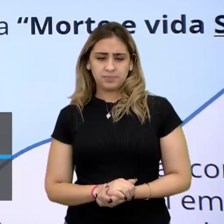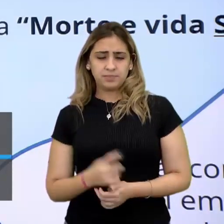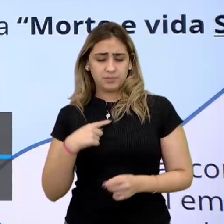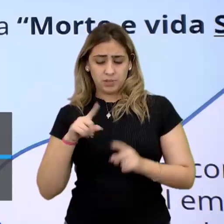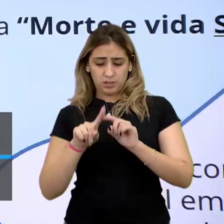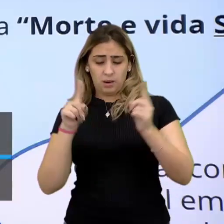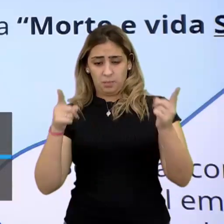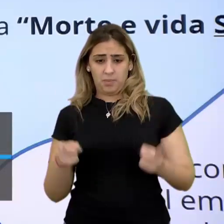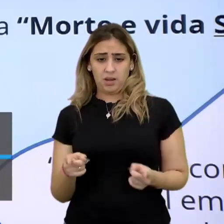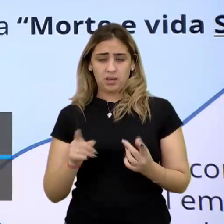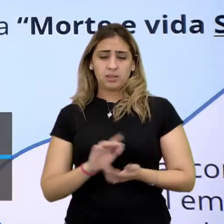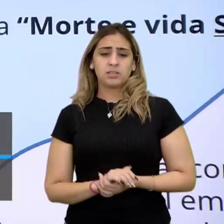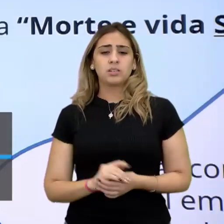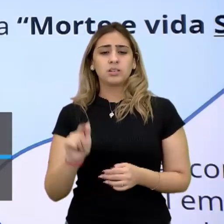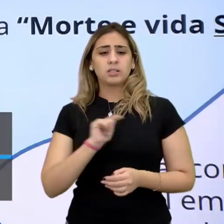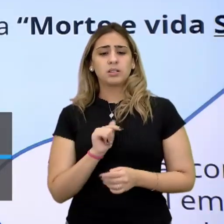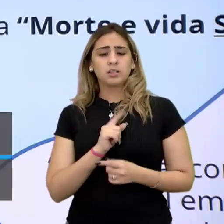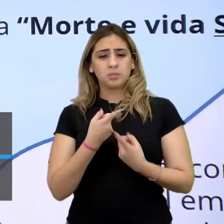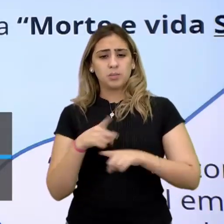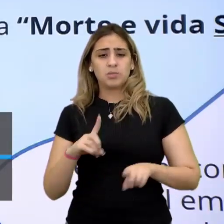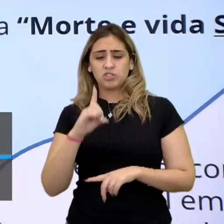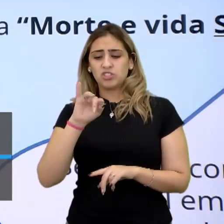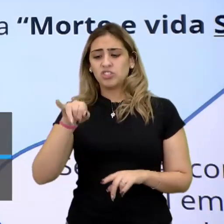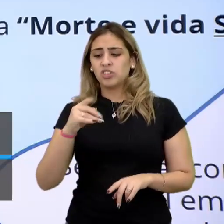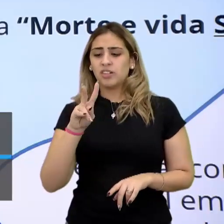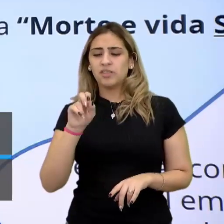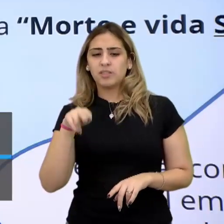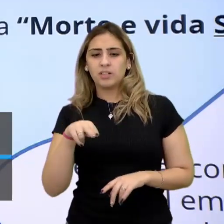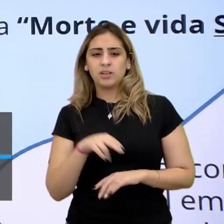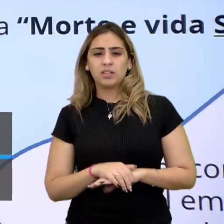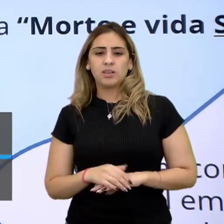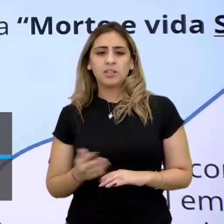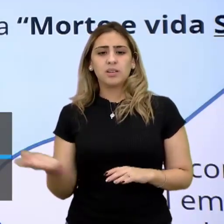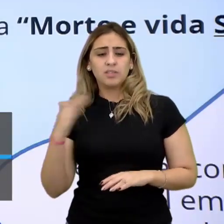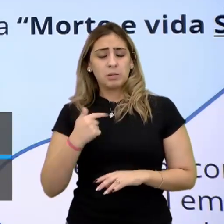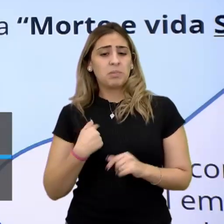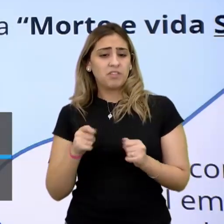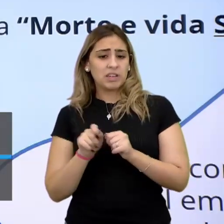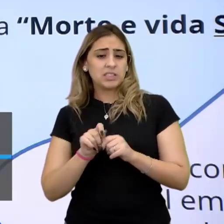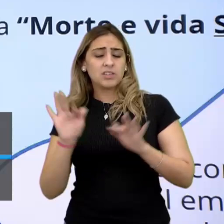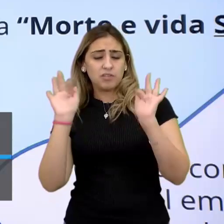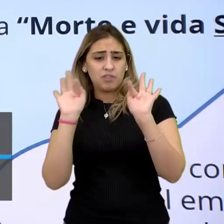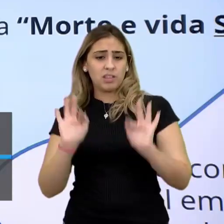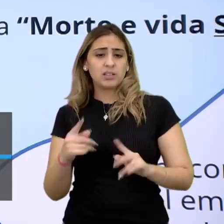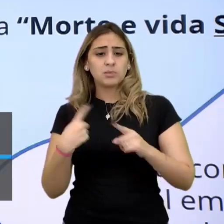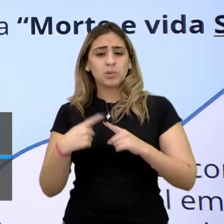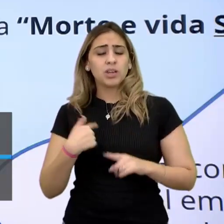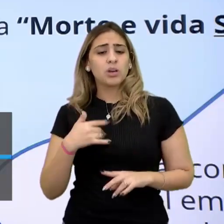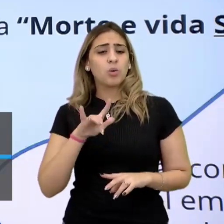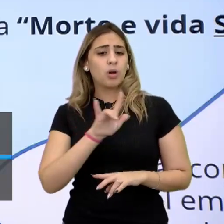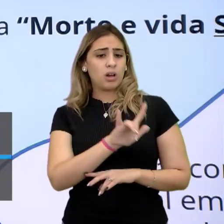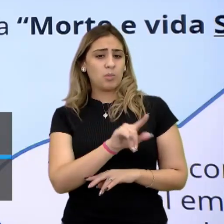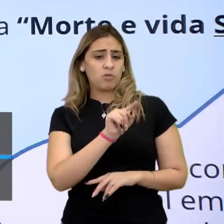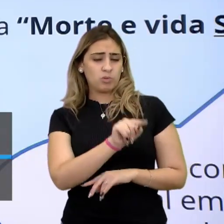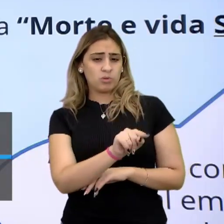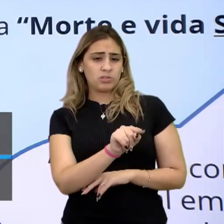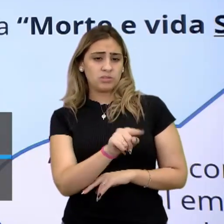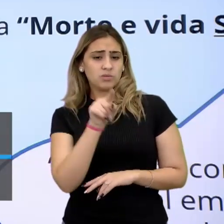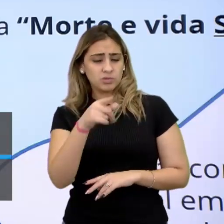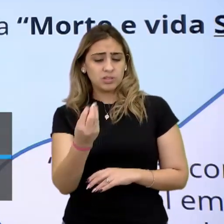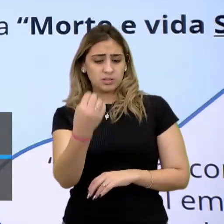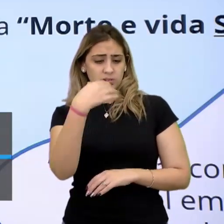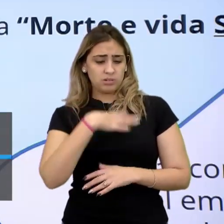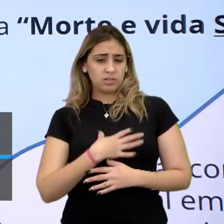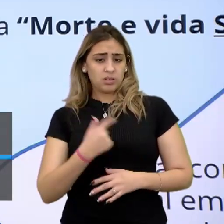abre parênteses aqui. Tem uma música do Djavan que ele fala assim: vem me fazer feliz porque eu te amo, você deságua em